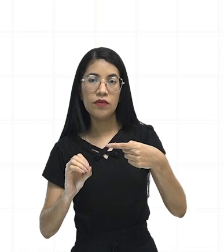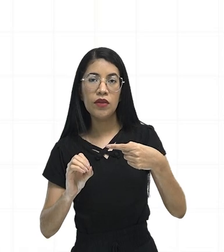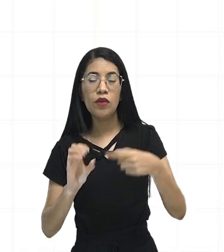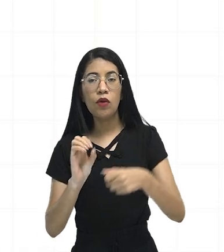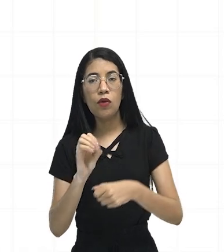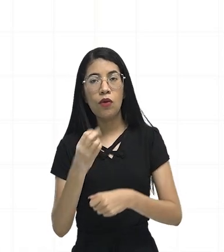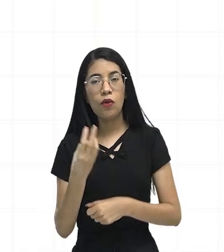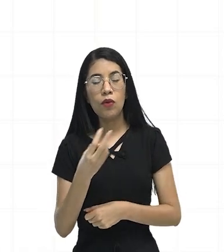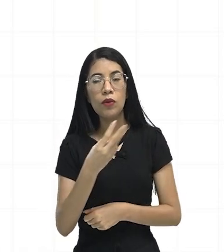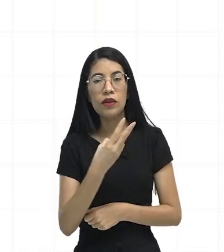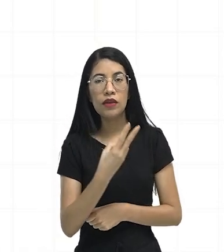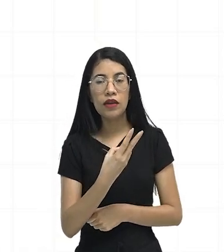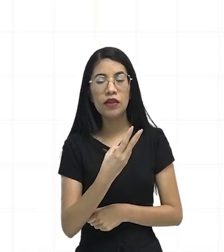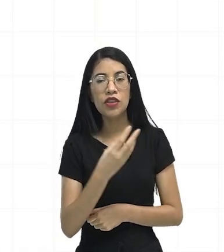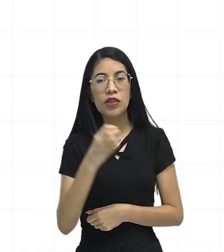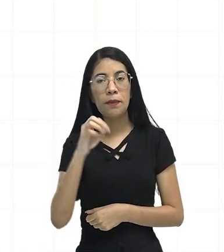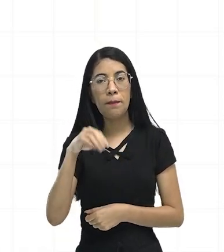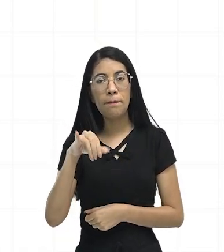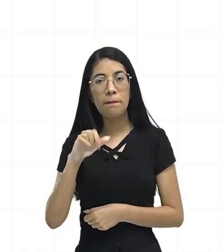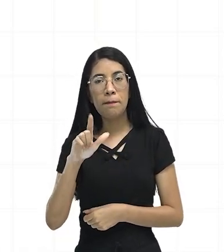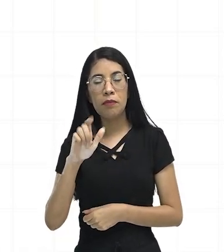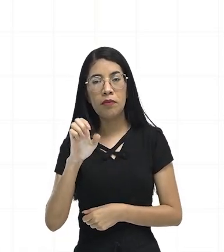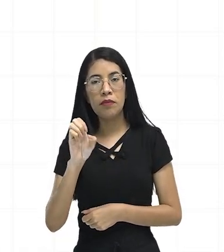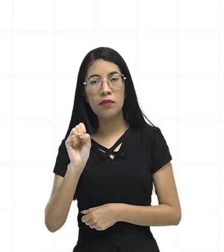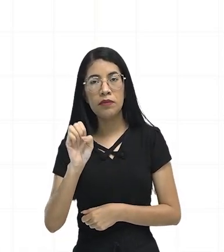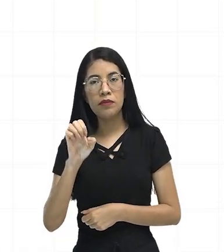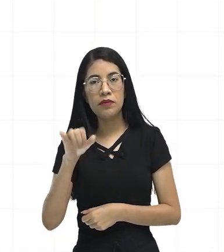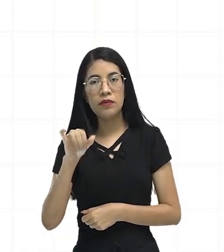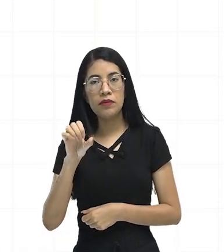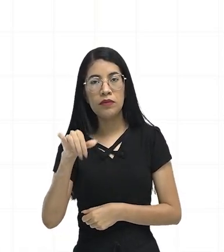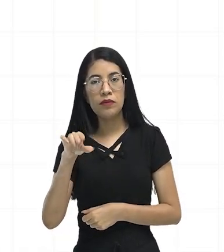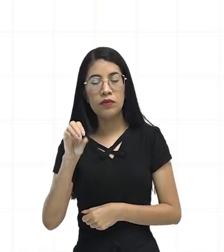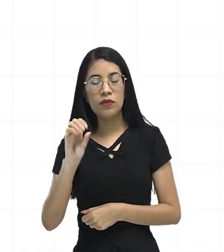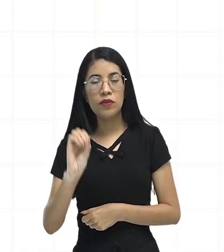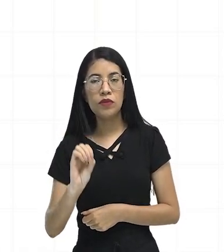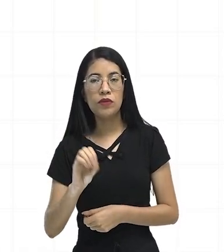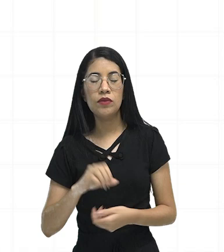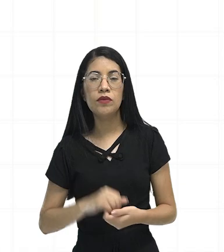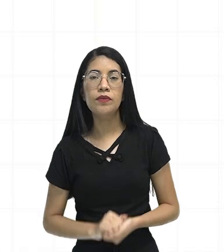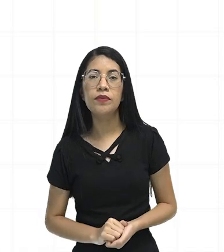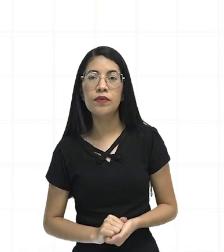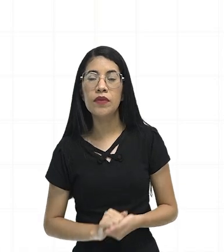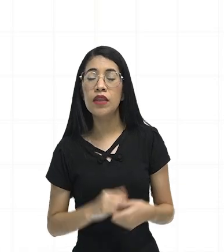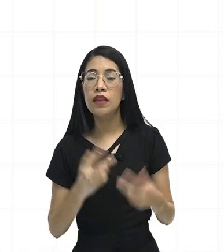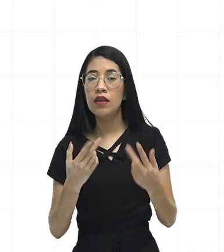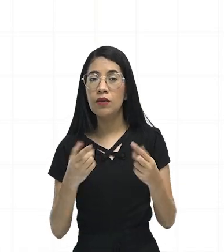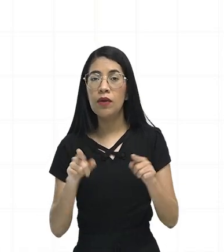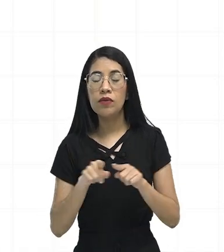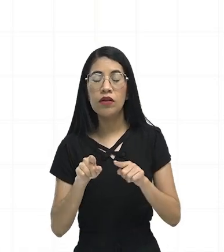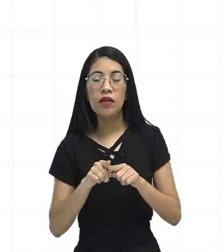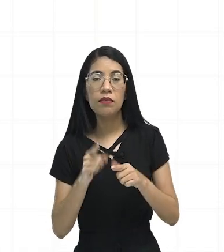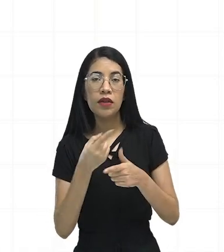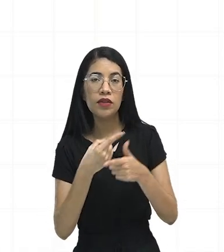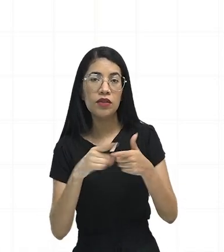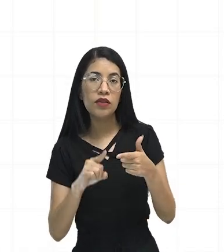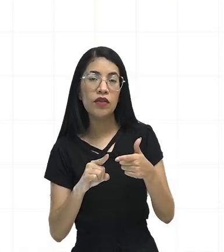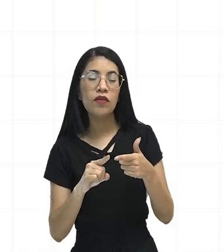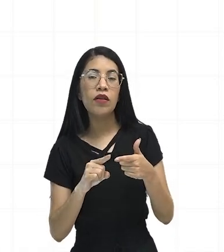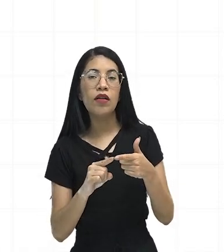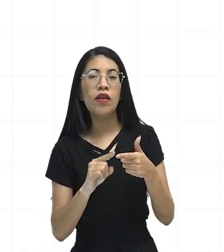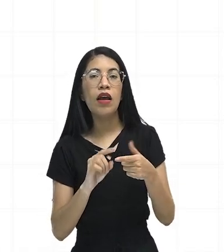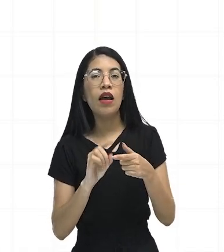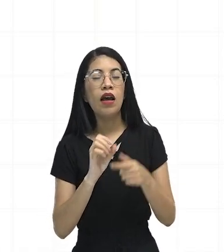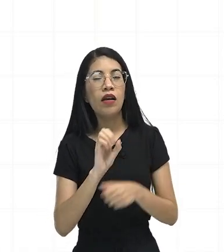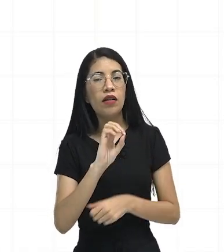3 milésimos. Então, quando a gente for fazer essa divisão agora, ó, mesma ideia. Eu vou contar 3